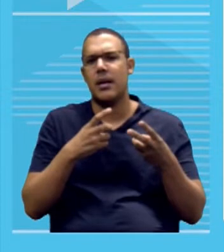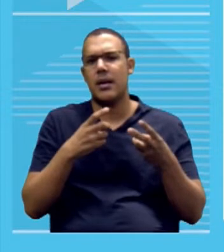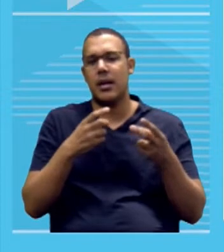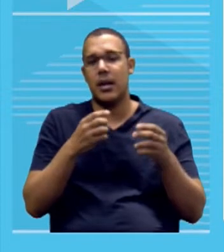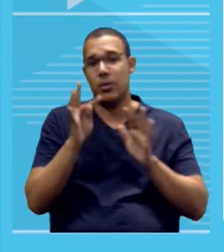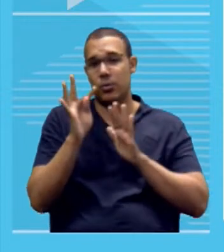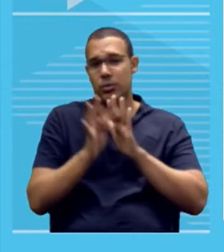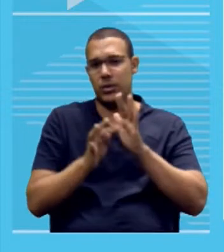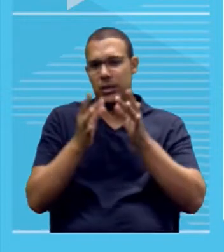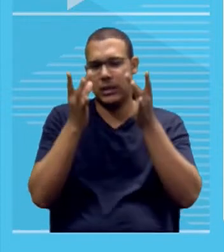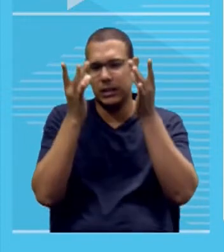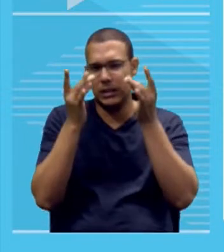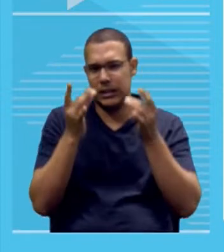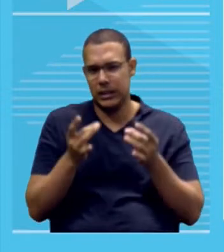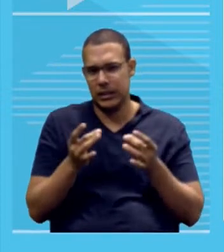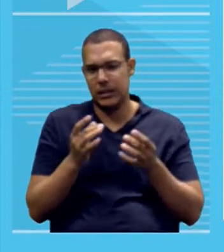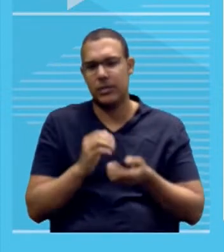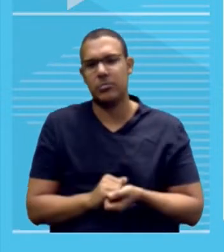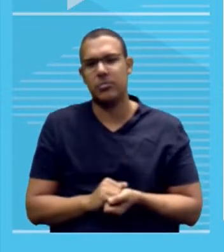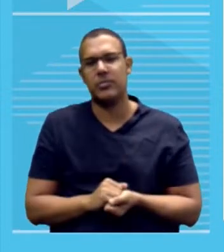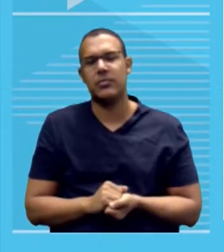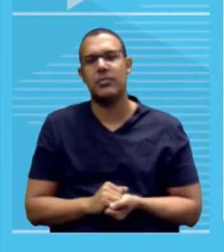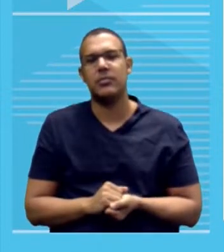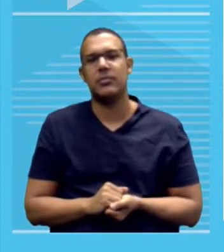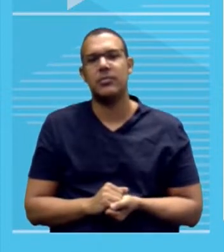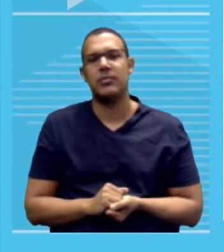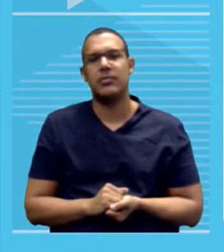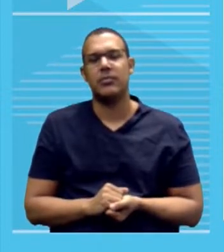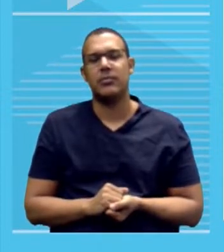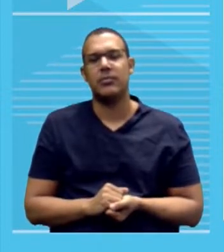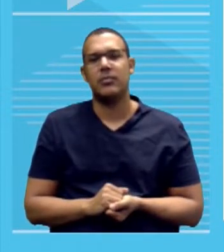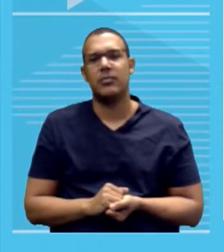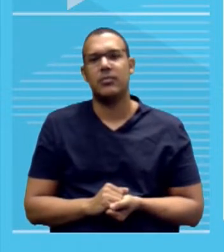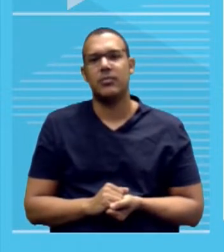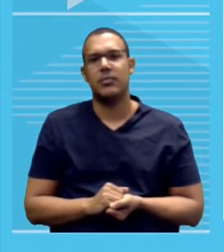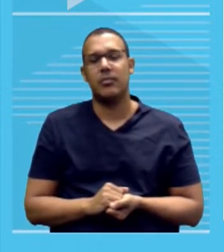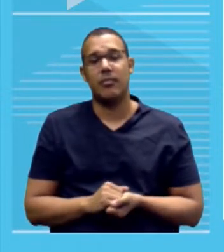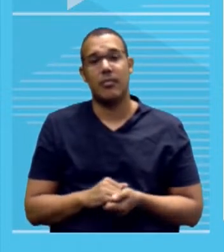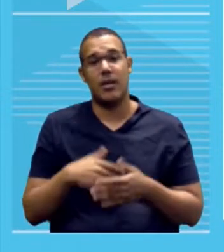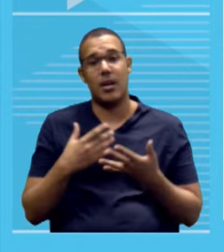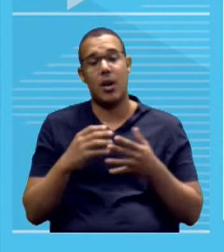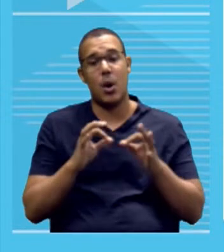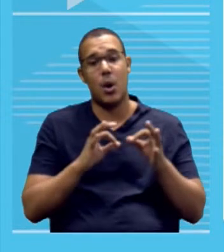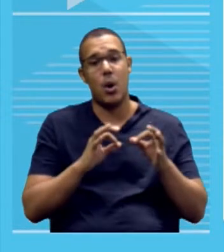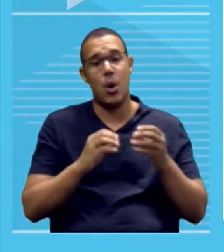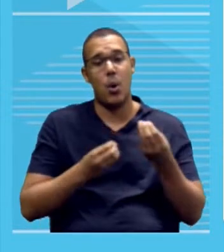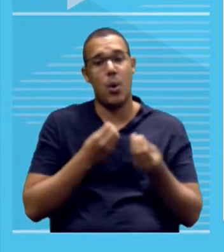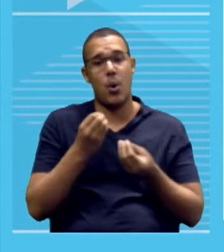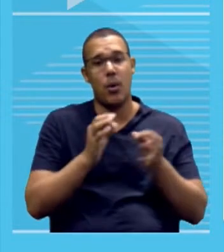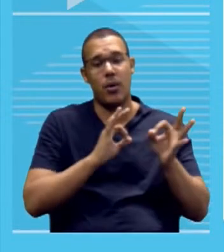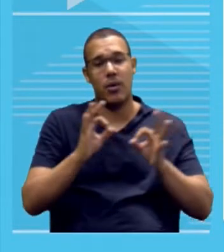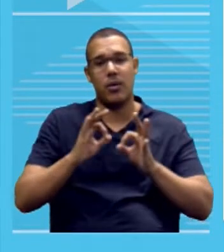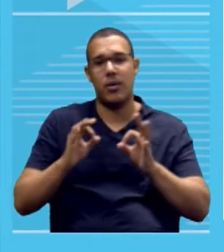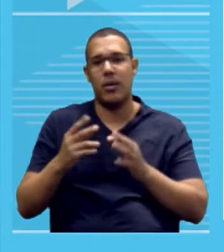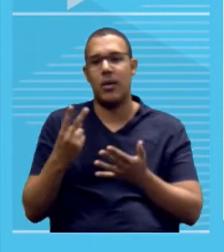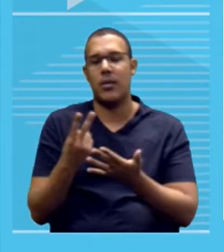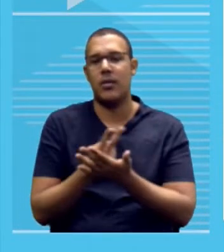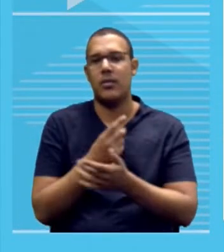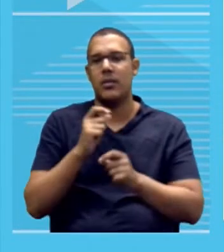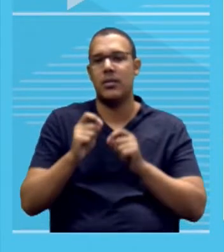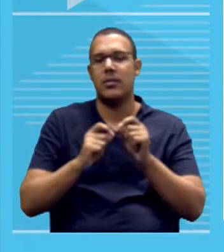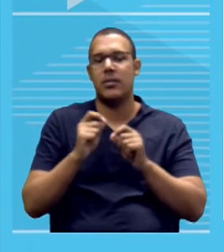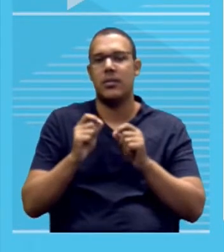que descrever muito bem aquilo que está lá pois é já o modo de preparo acontecem também alguns pontos